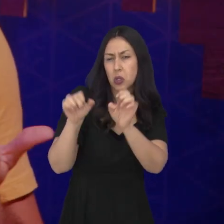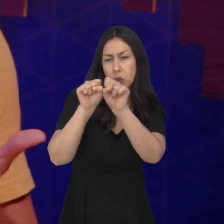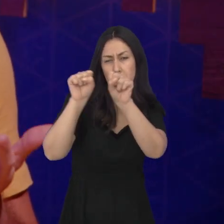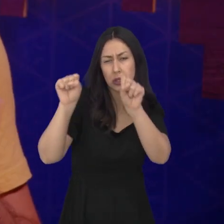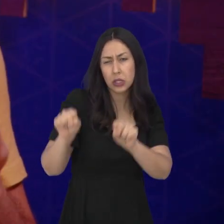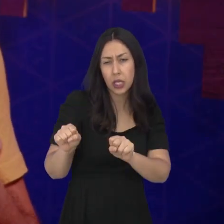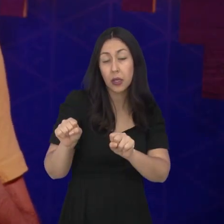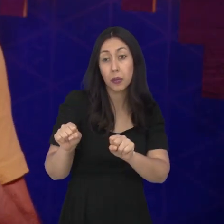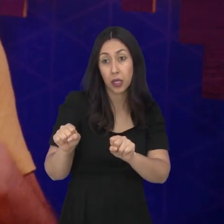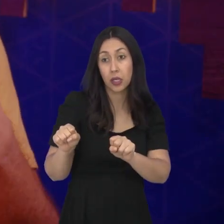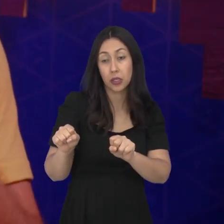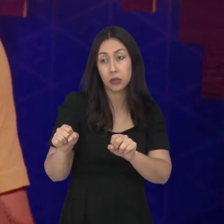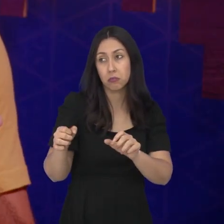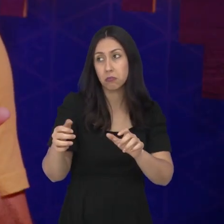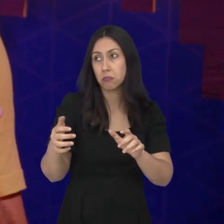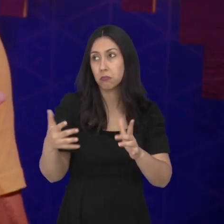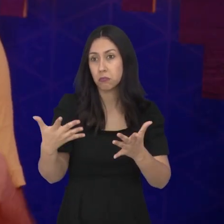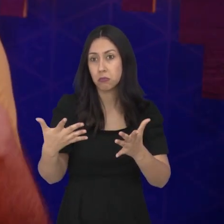de ingresso